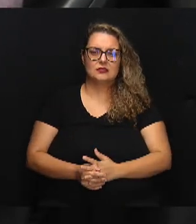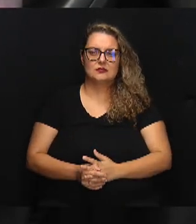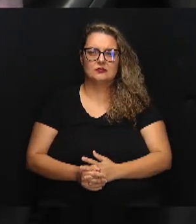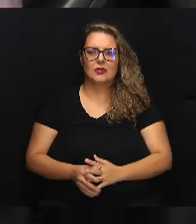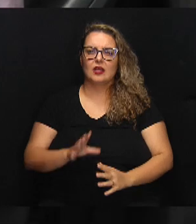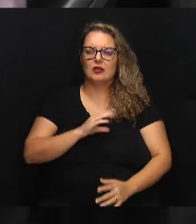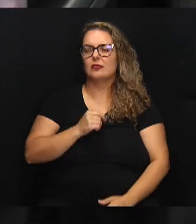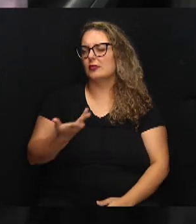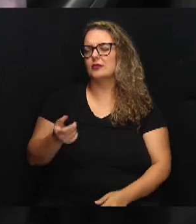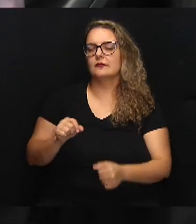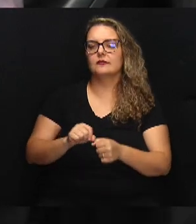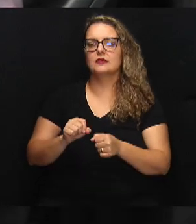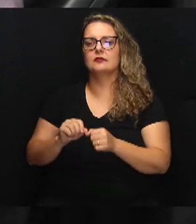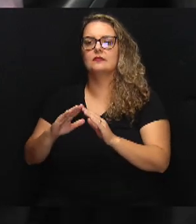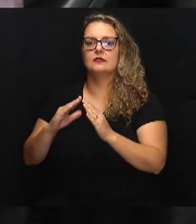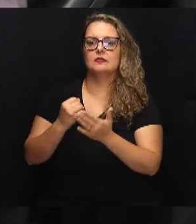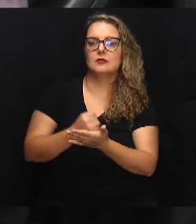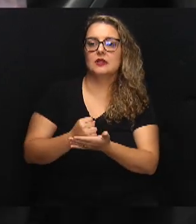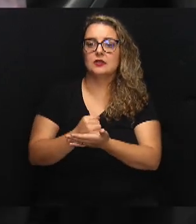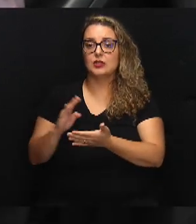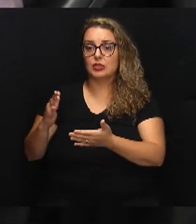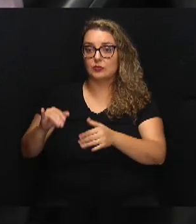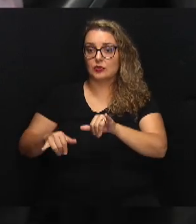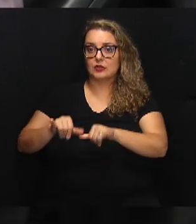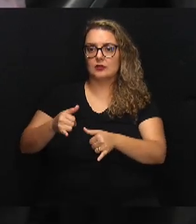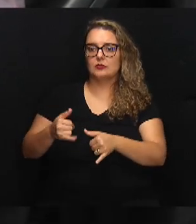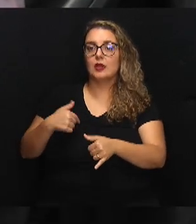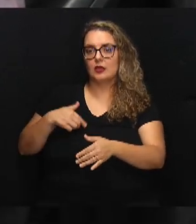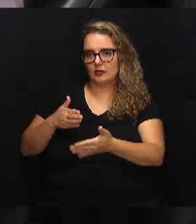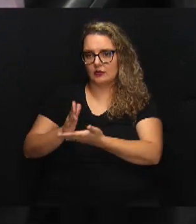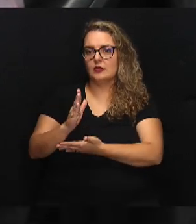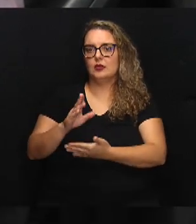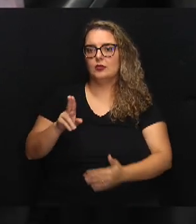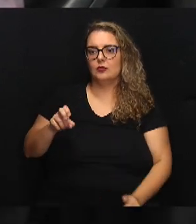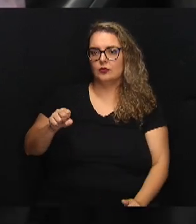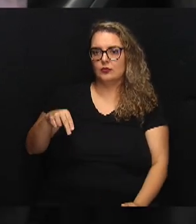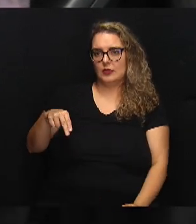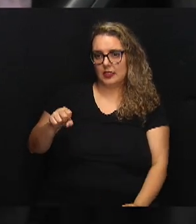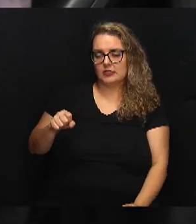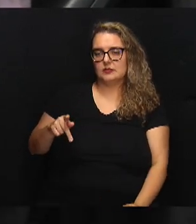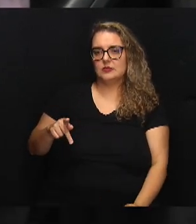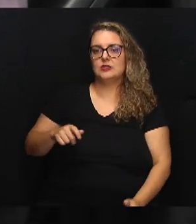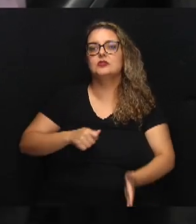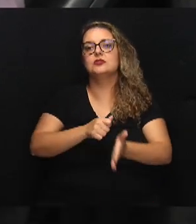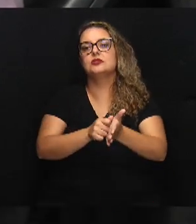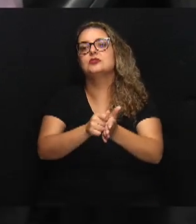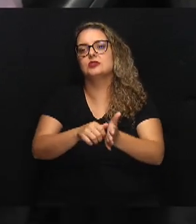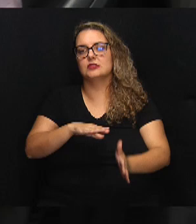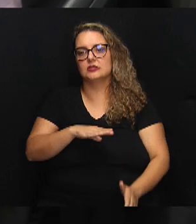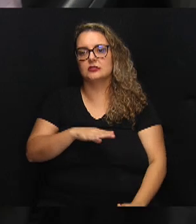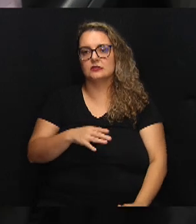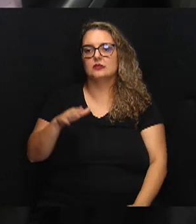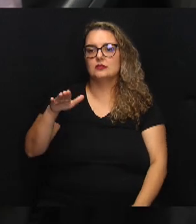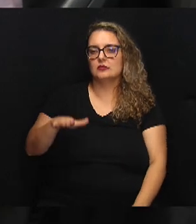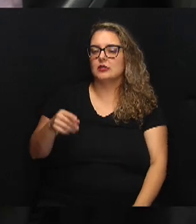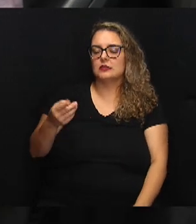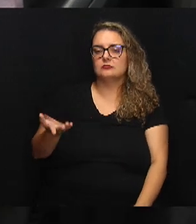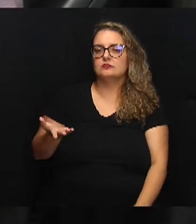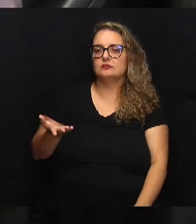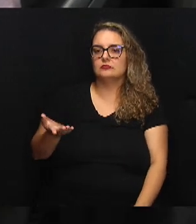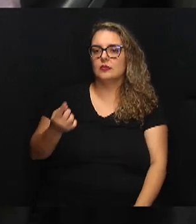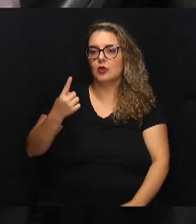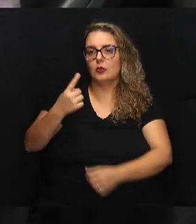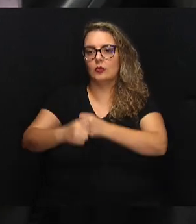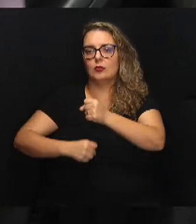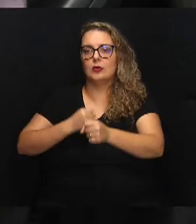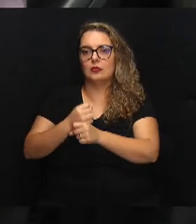vou fazer farmácia e bioquímica. E aí passei na Unesp de Araraquara, né? E fiquei lá 1 ano e